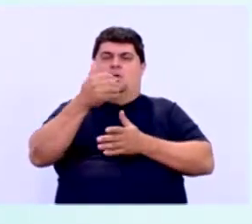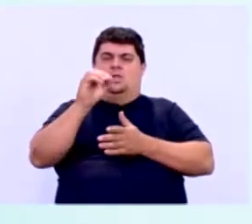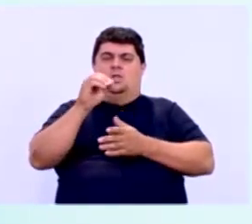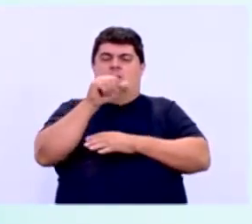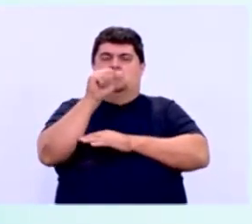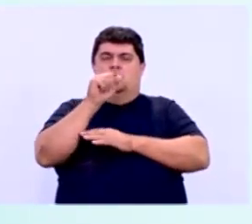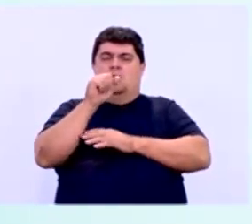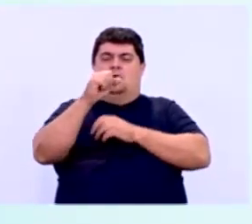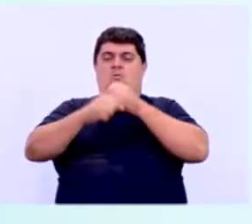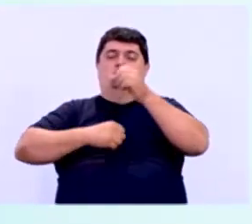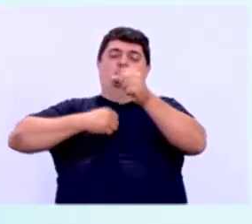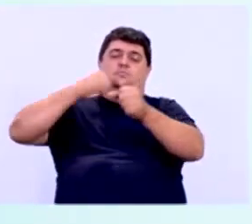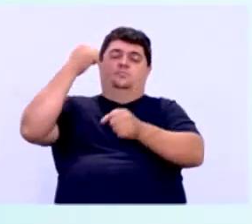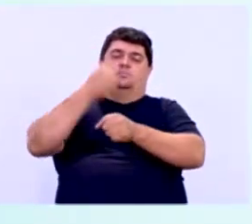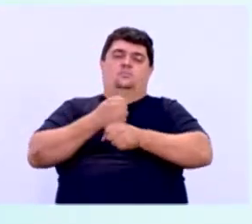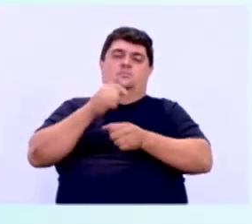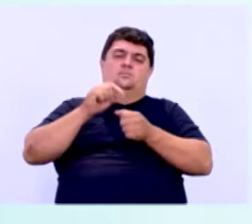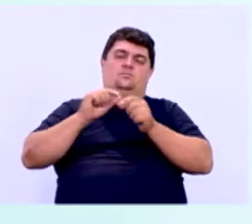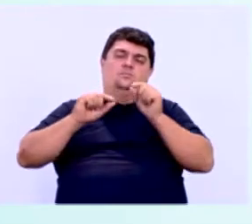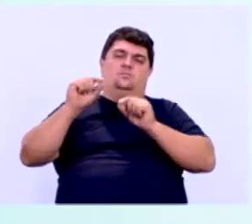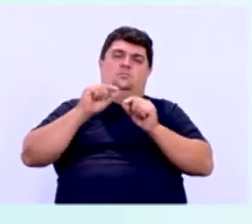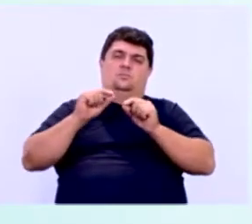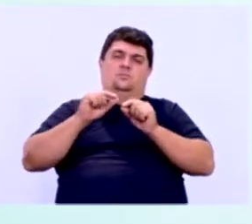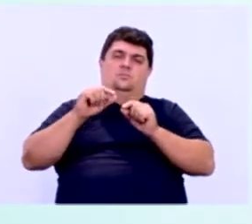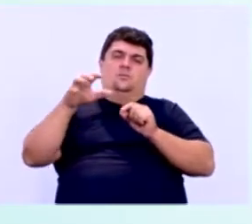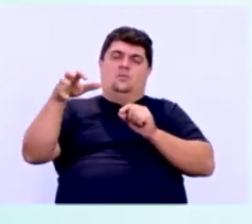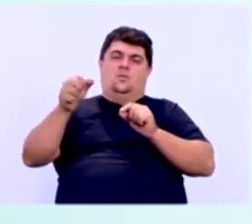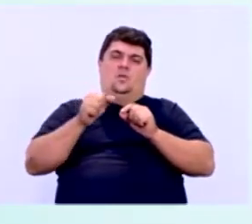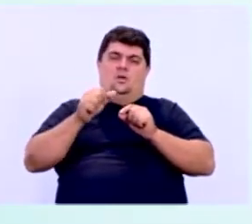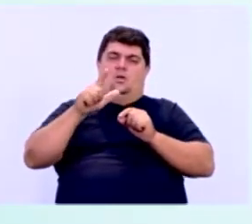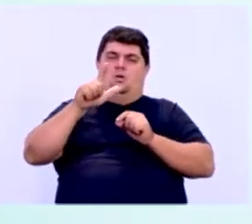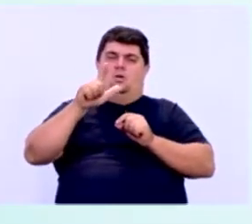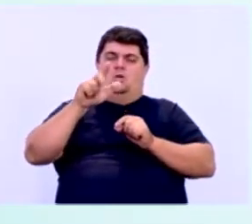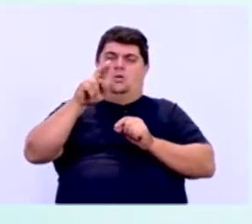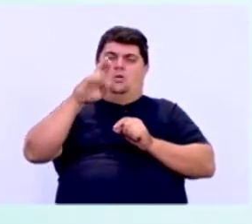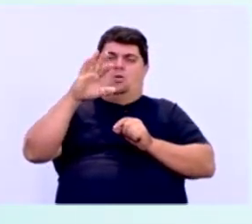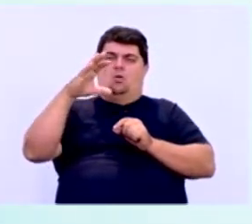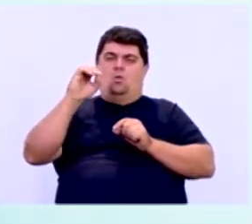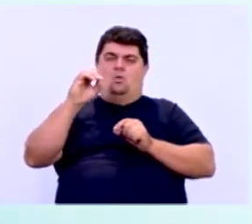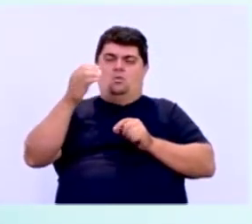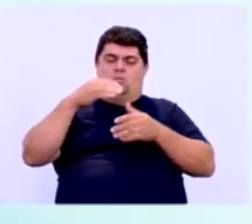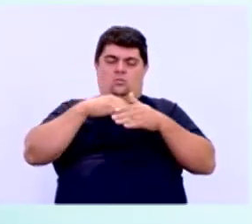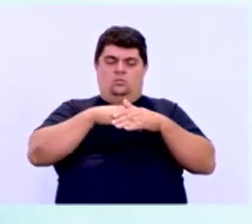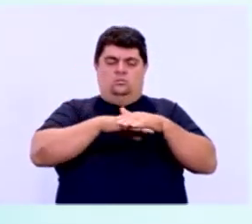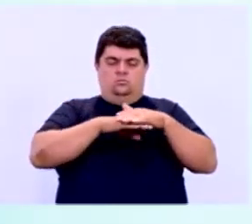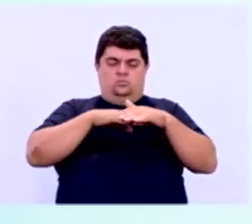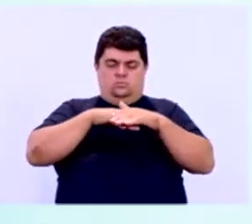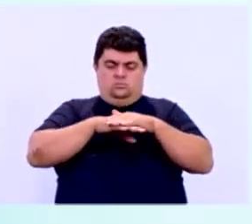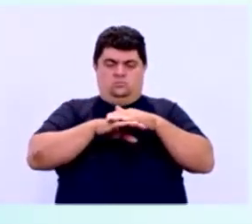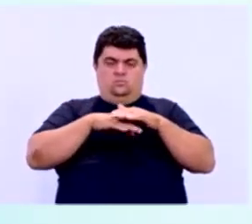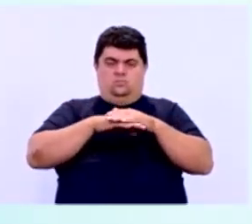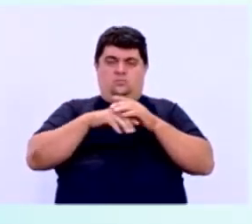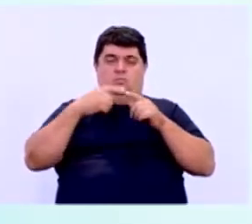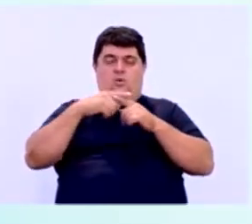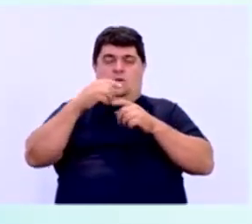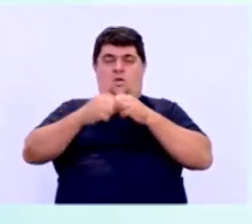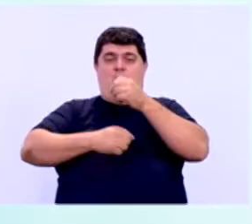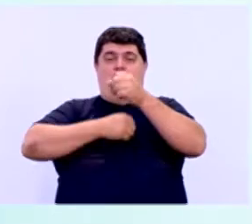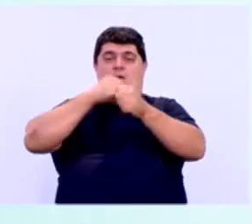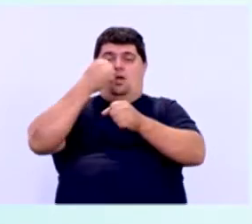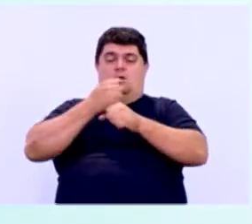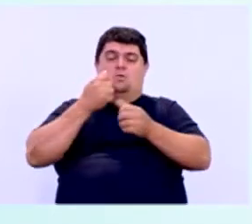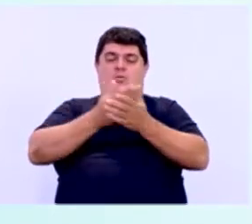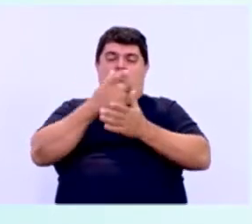que vem. Então o que eu faço? Eu pego uma parte do meu lucro e guardo para ano que vem comprar